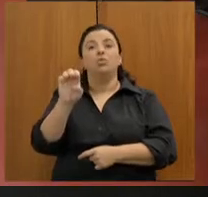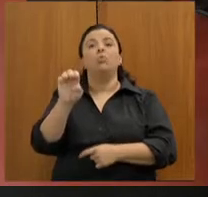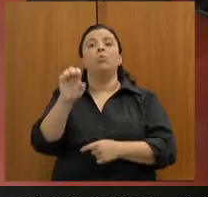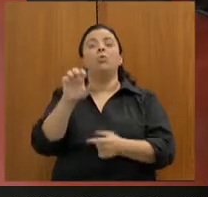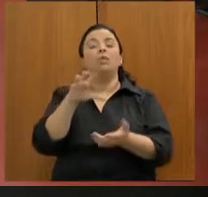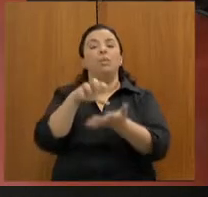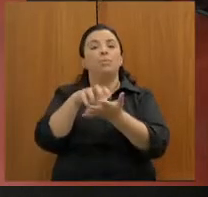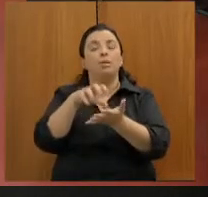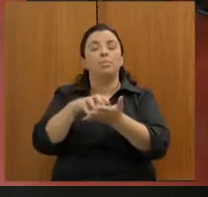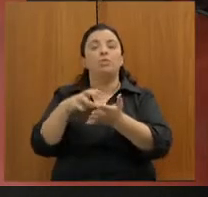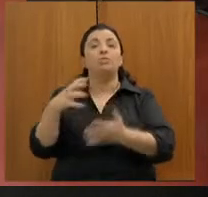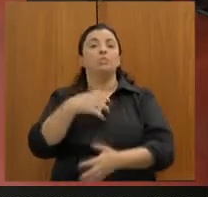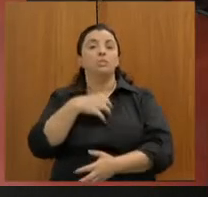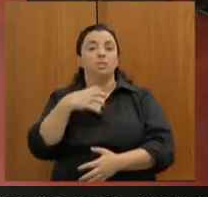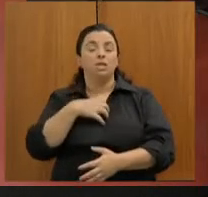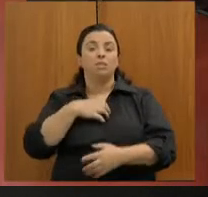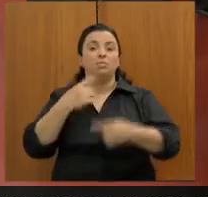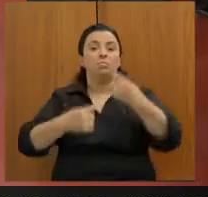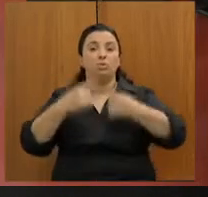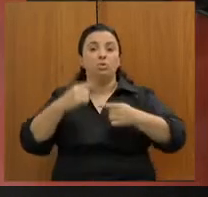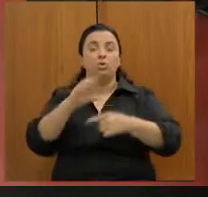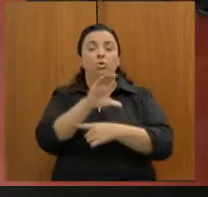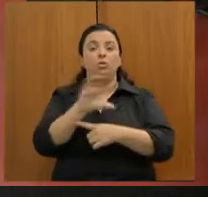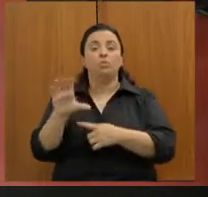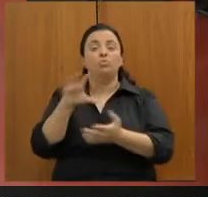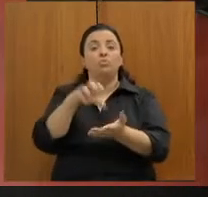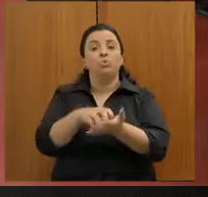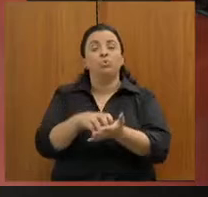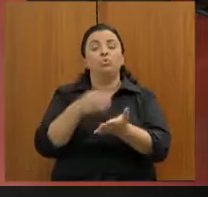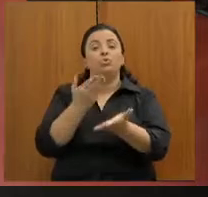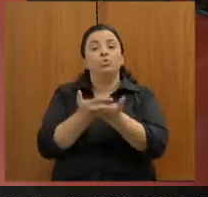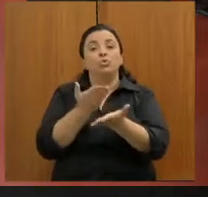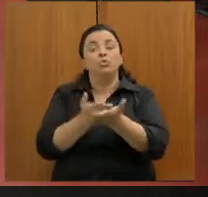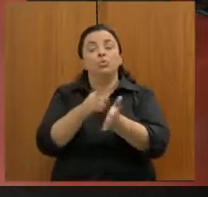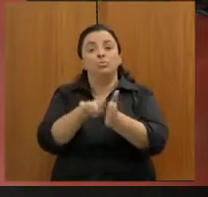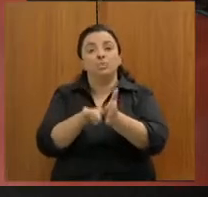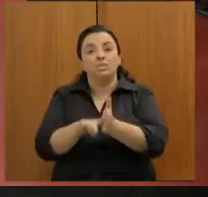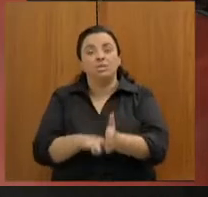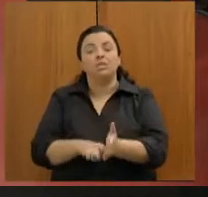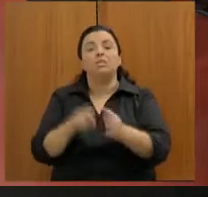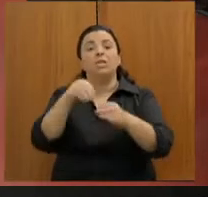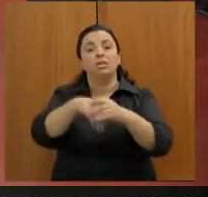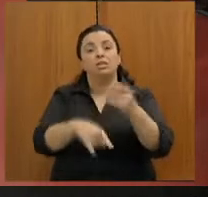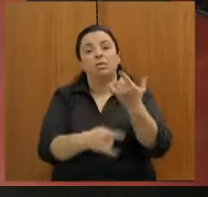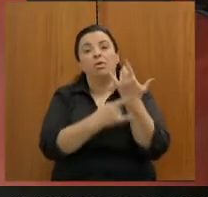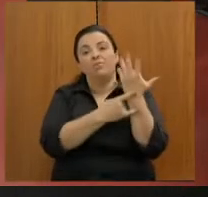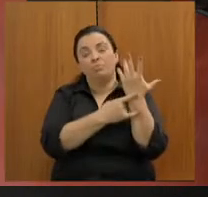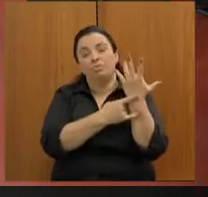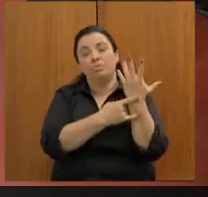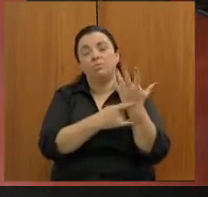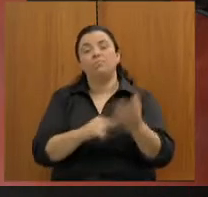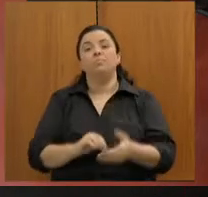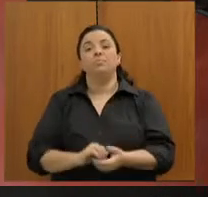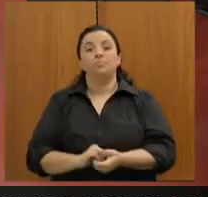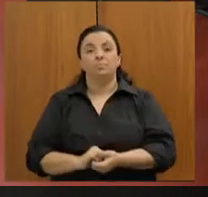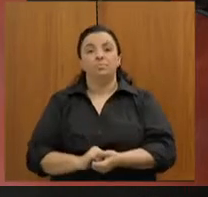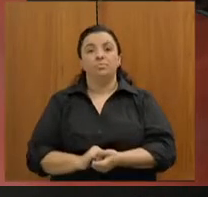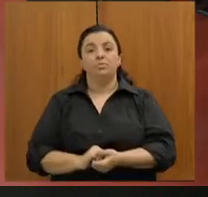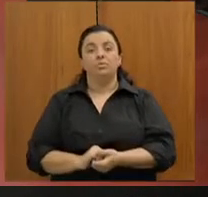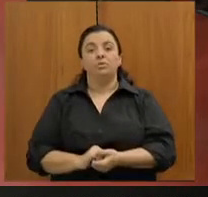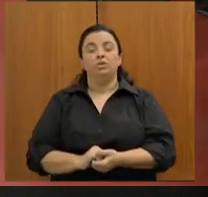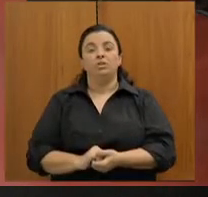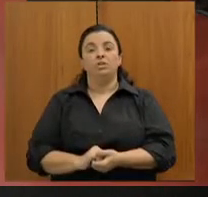ciência política e coordenadora do núcleo de estudos e pesquisas sobre a mulher da UFMG Olá